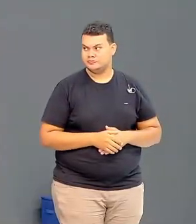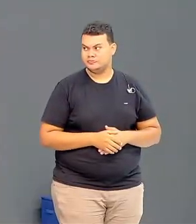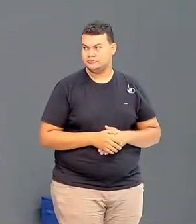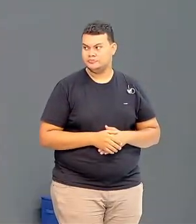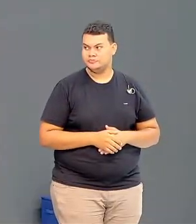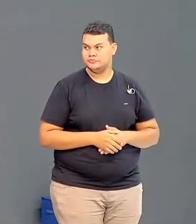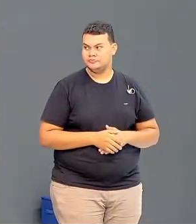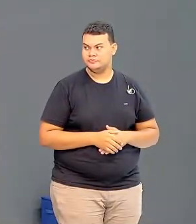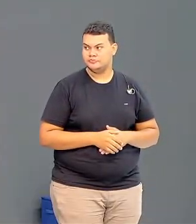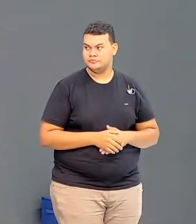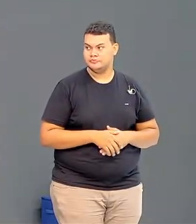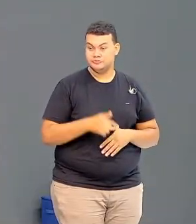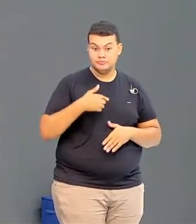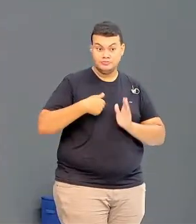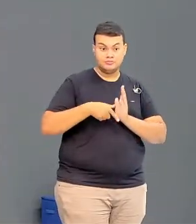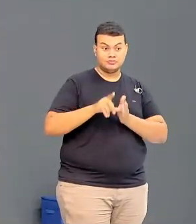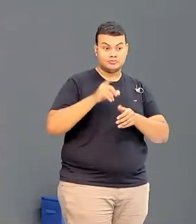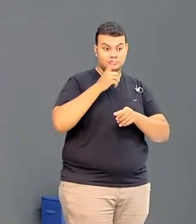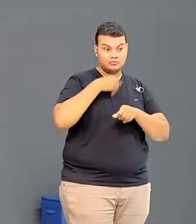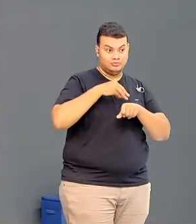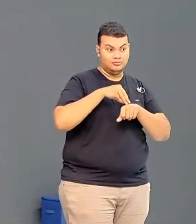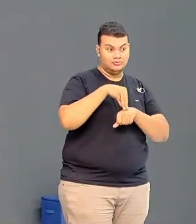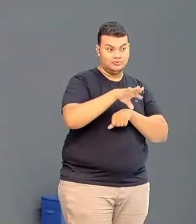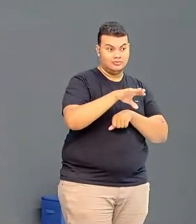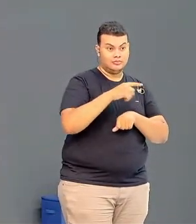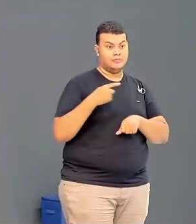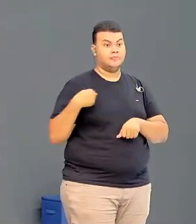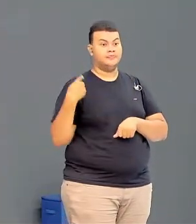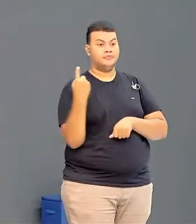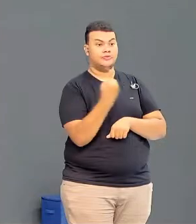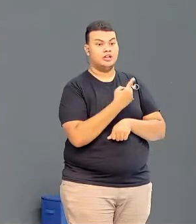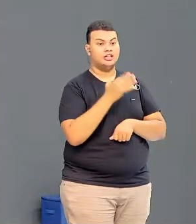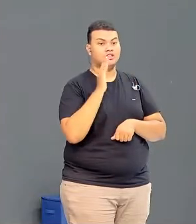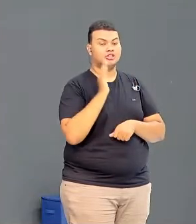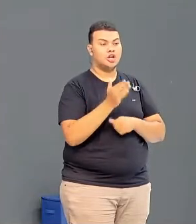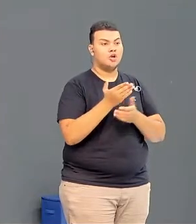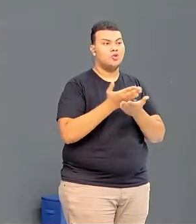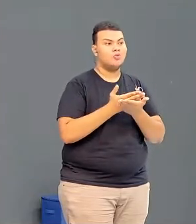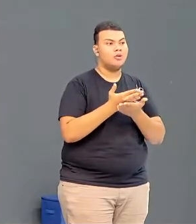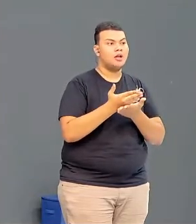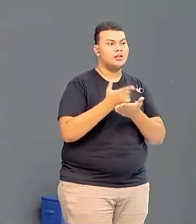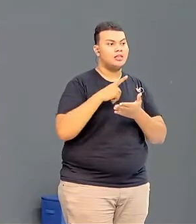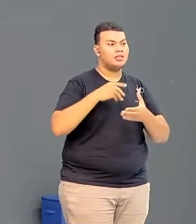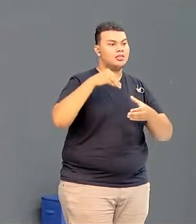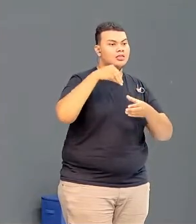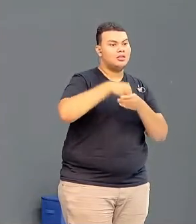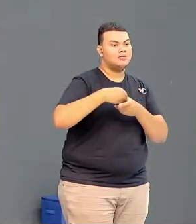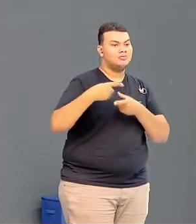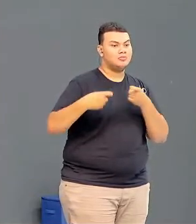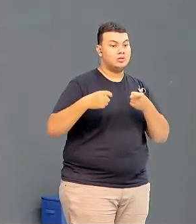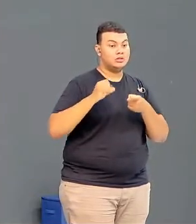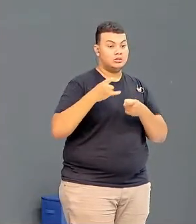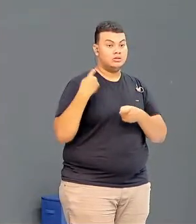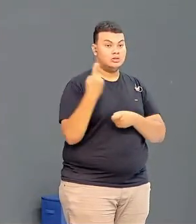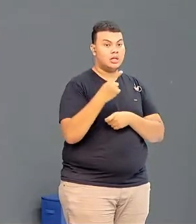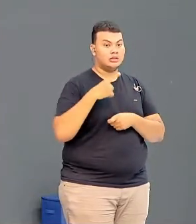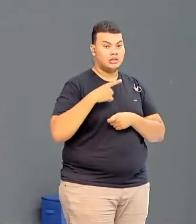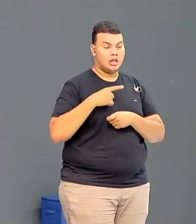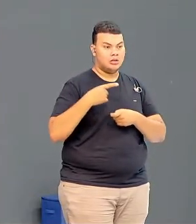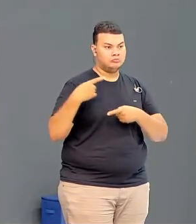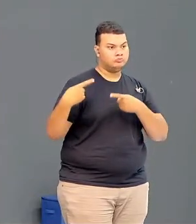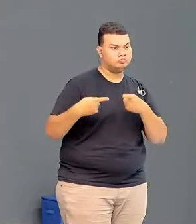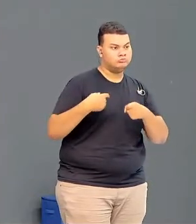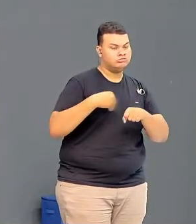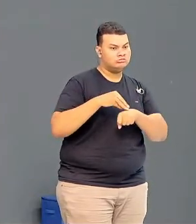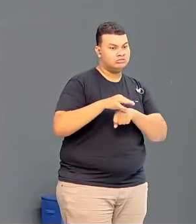A gente, é como aquilo que eu disse domingo passado, né? A gente já entra na batalha derrotado, porque, meu irmão, quem entra na batalha